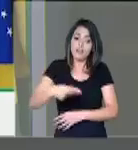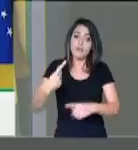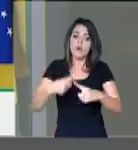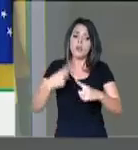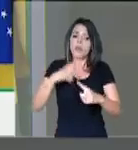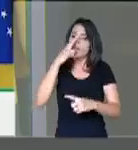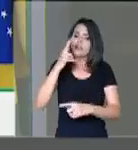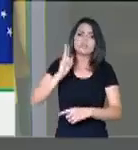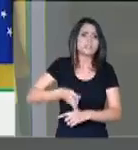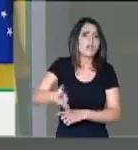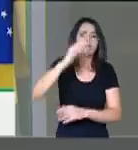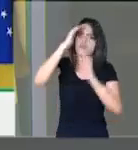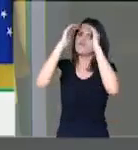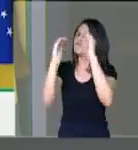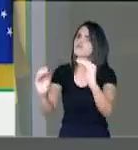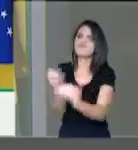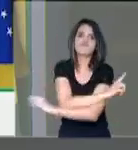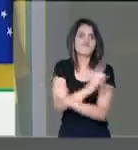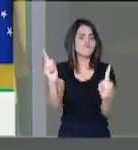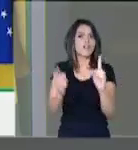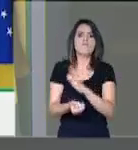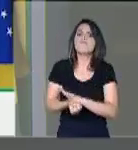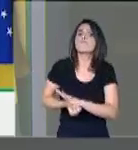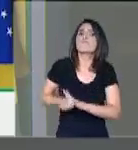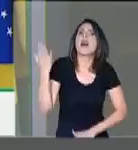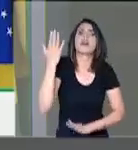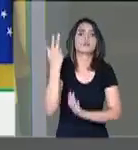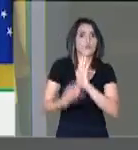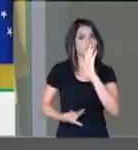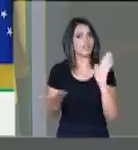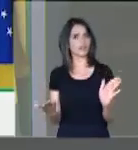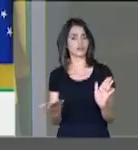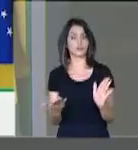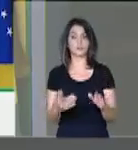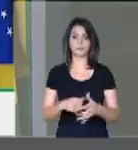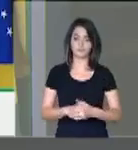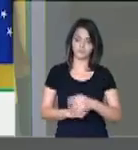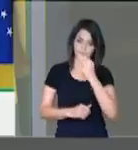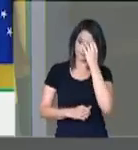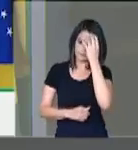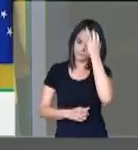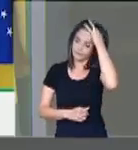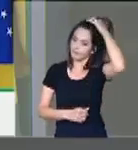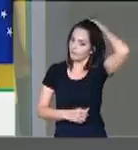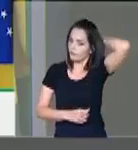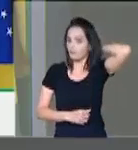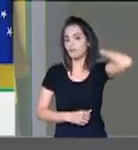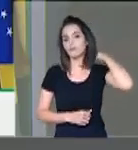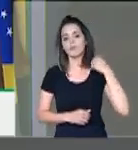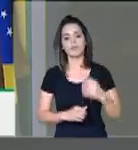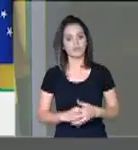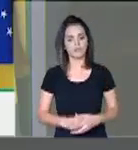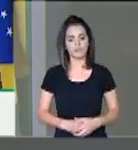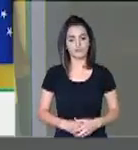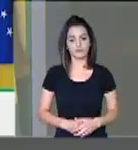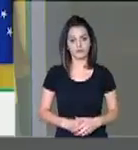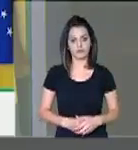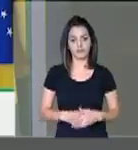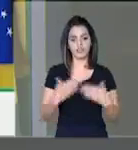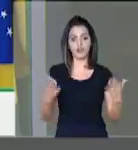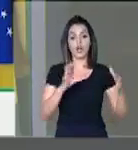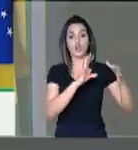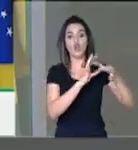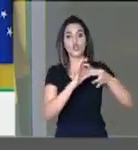sistematicamente rompida em várias iniciativas eu termino é inserindo isso num contexto